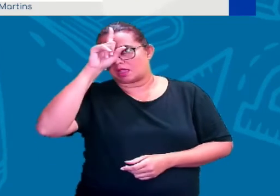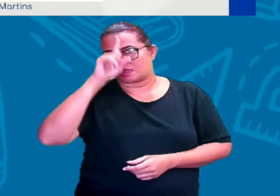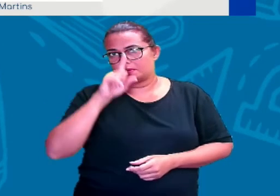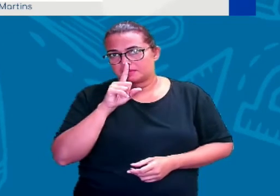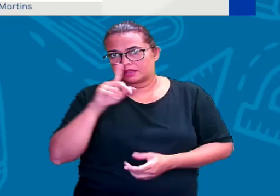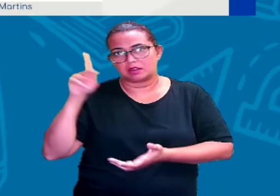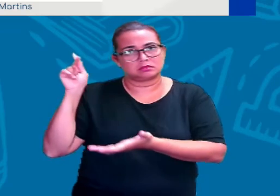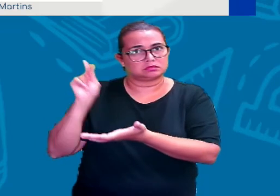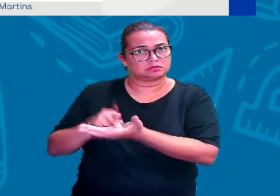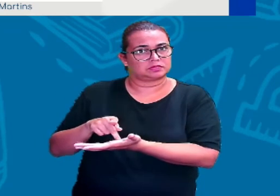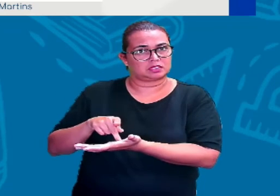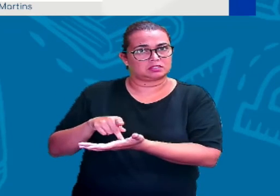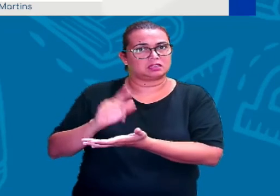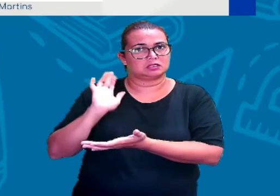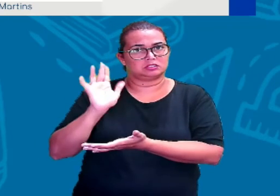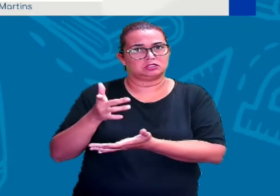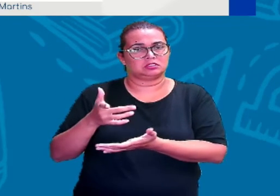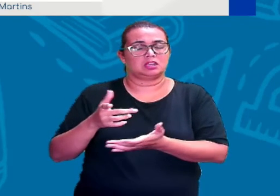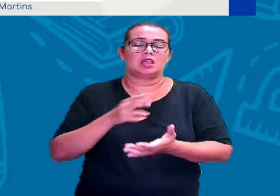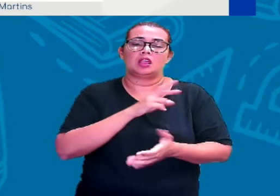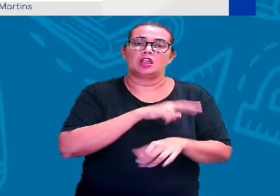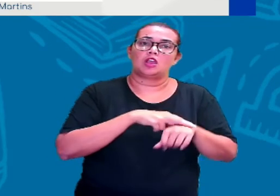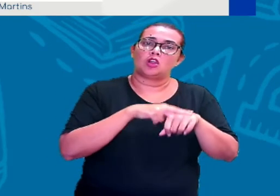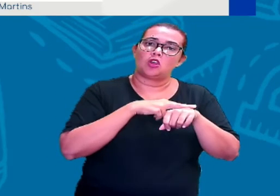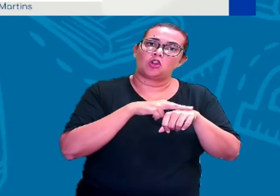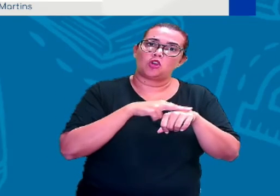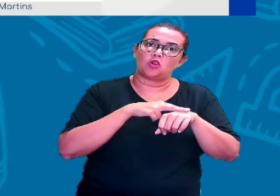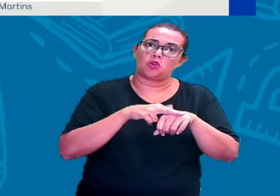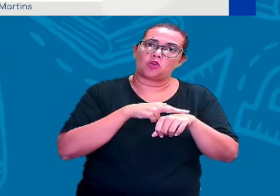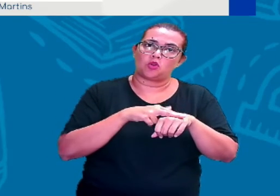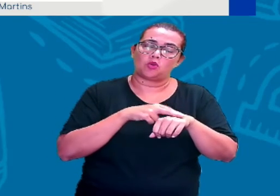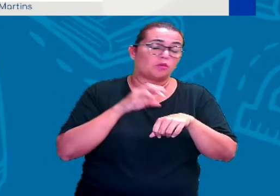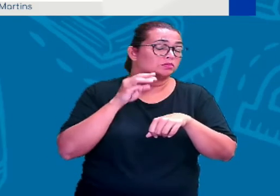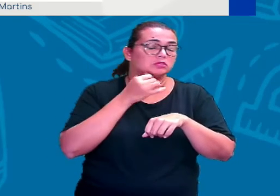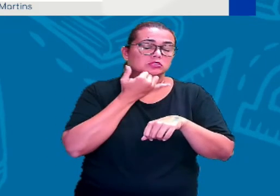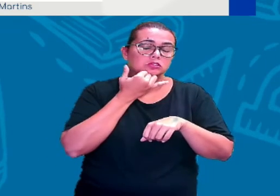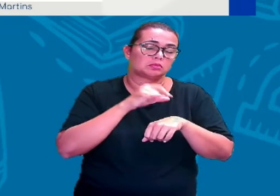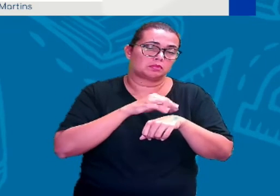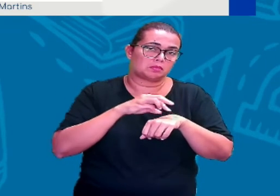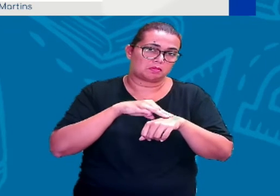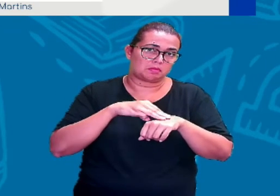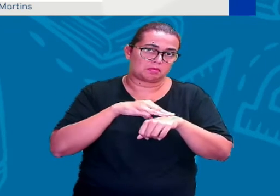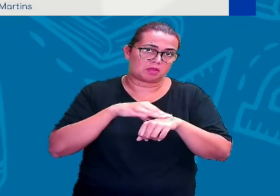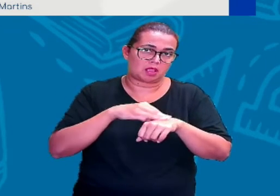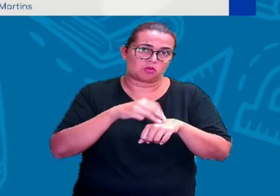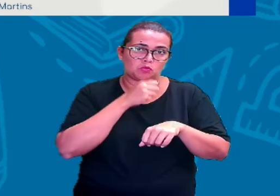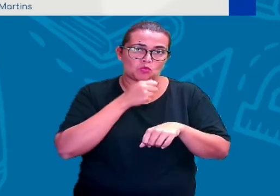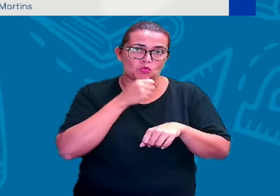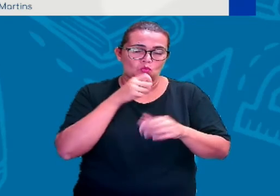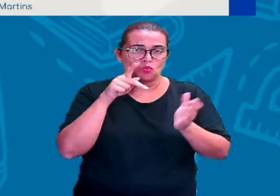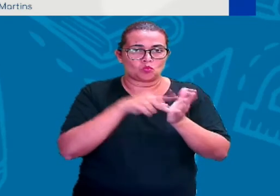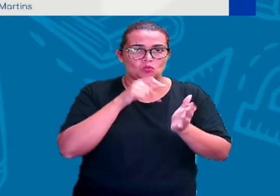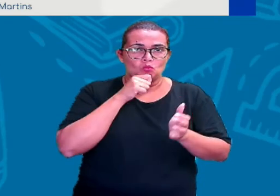que foram reconhecidas e de roxo as que não foram, de marrom as que não foram reconhecidas.